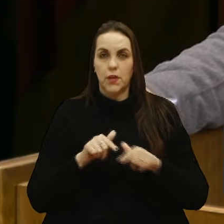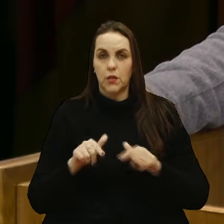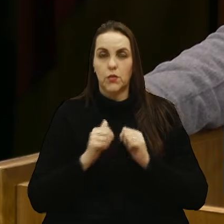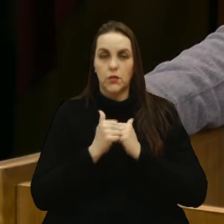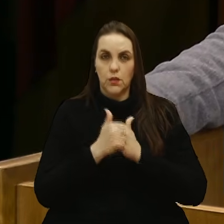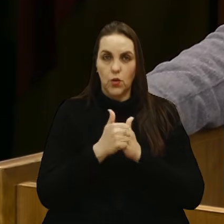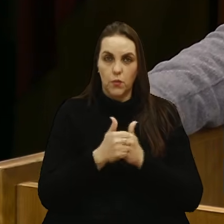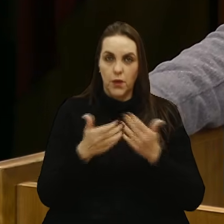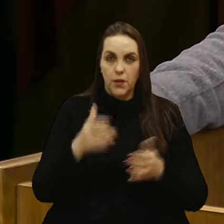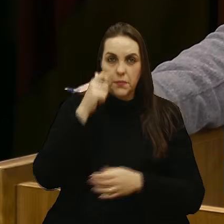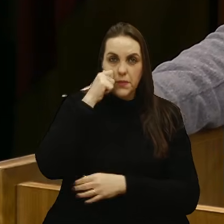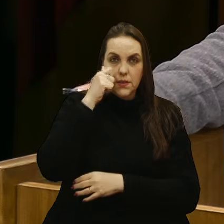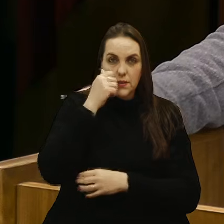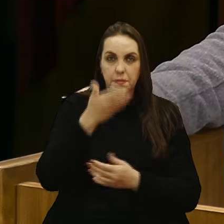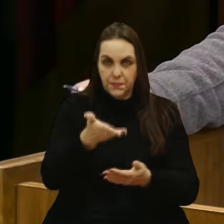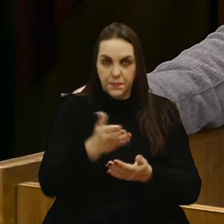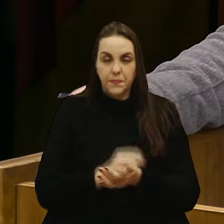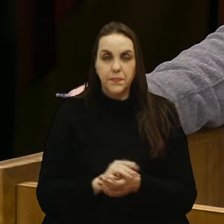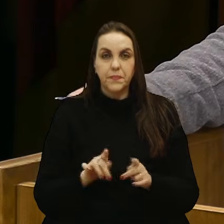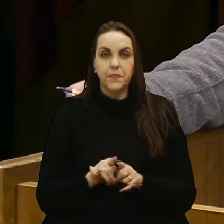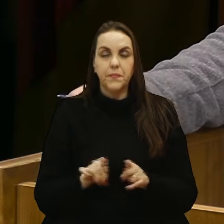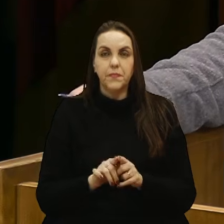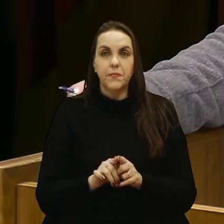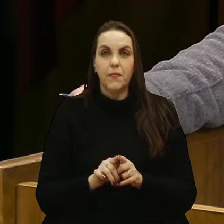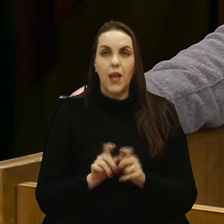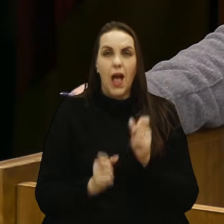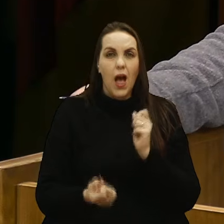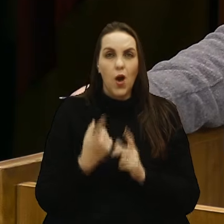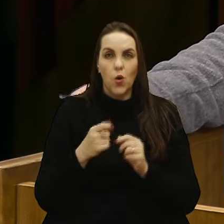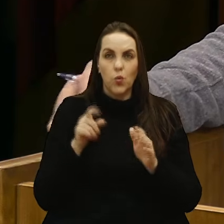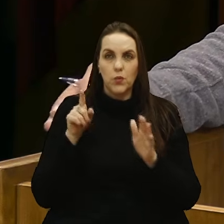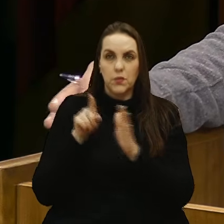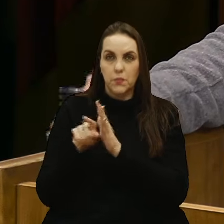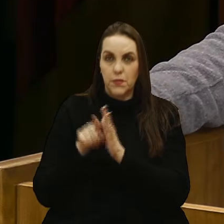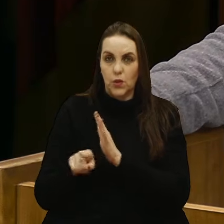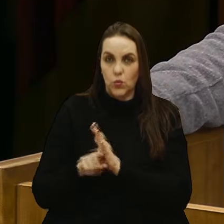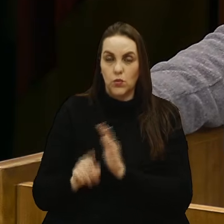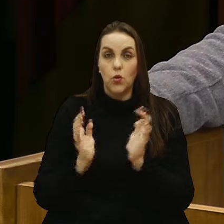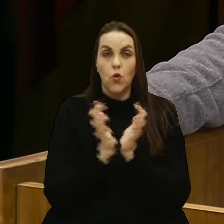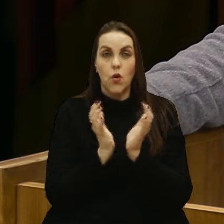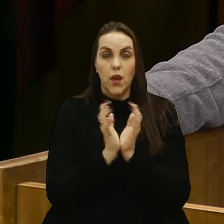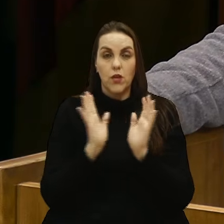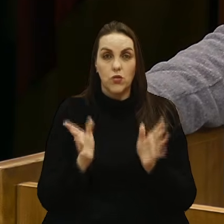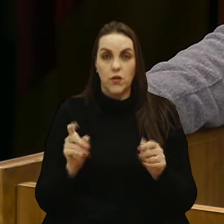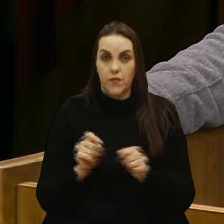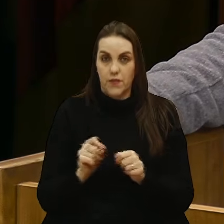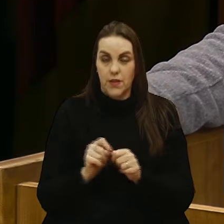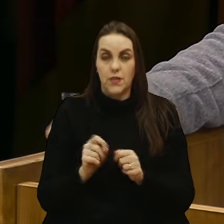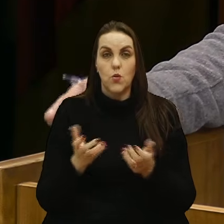aqui, alguns questionamentos que meus colegas já o fizeram, eu gostaria de reforçar.